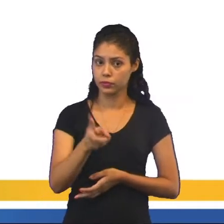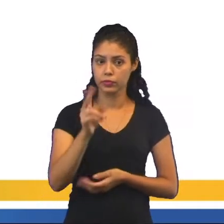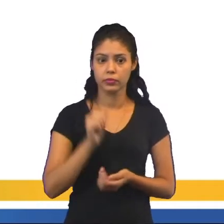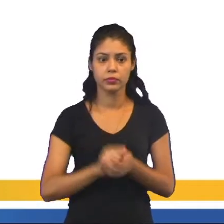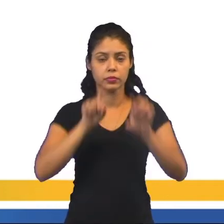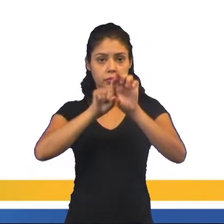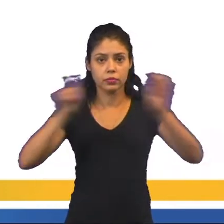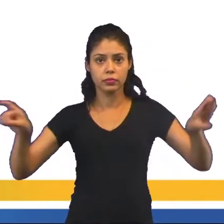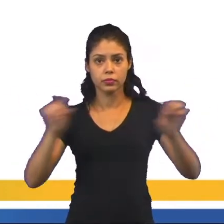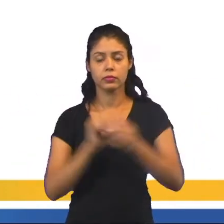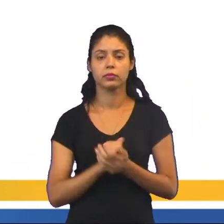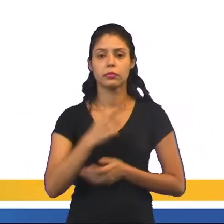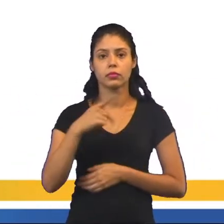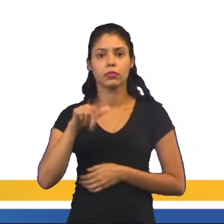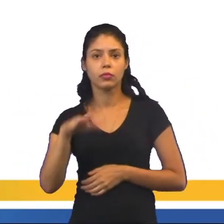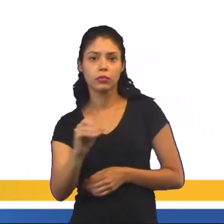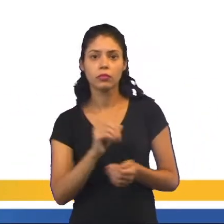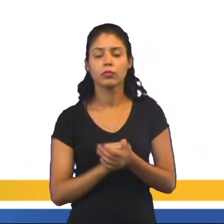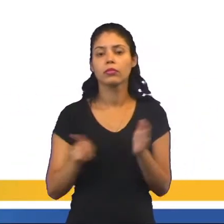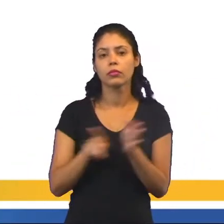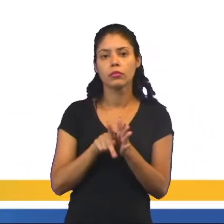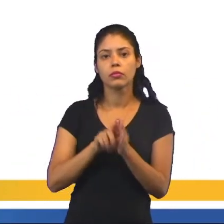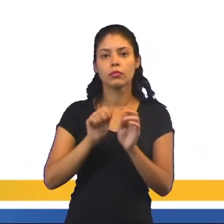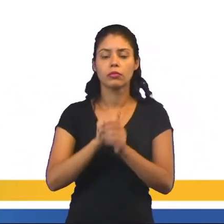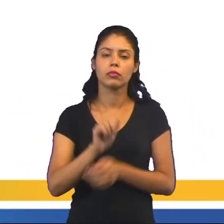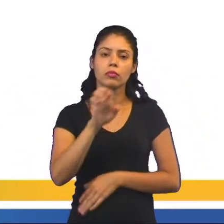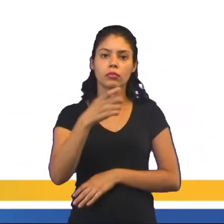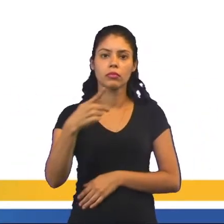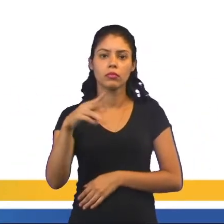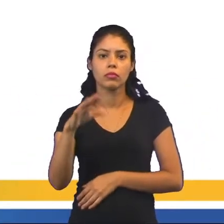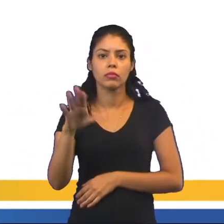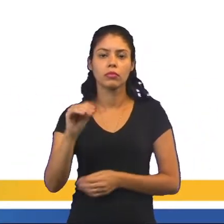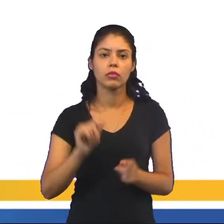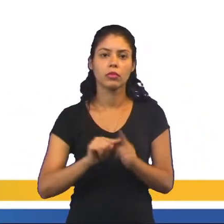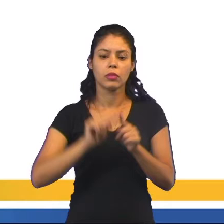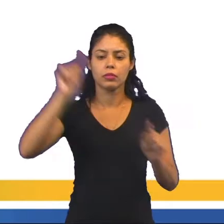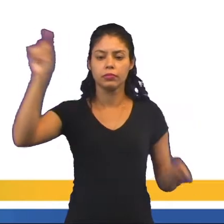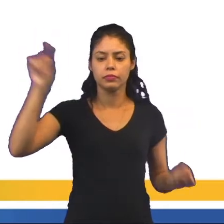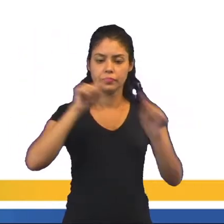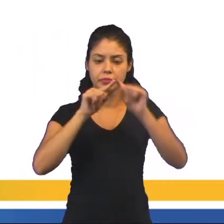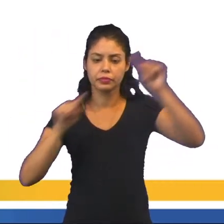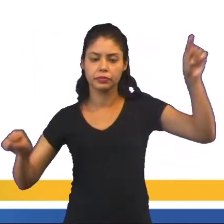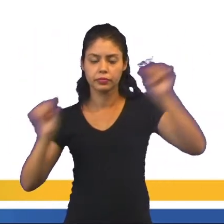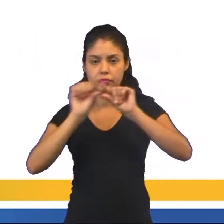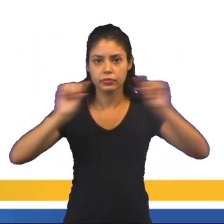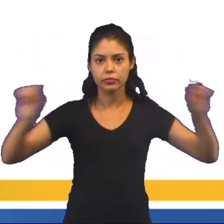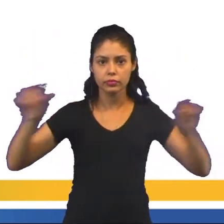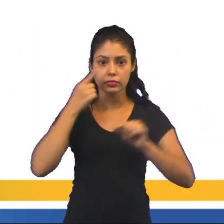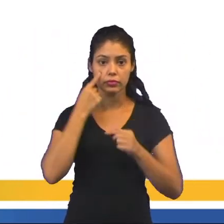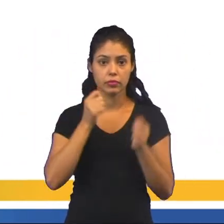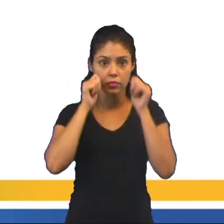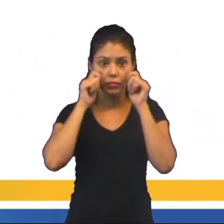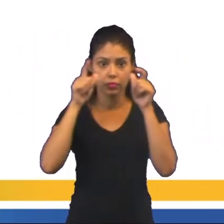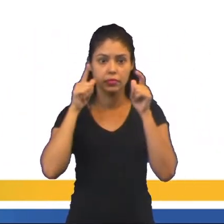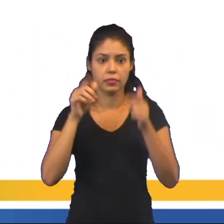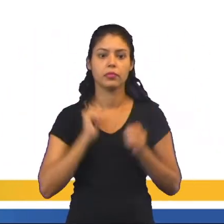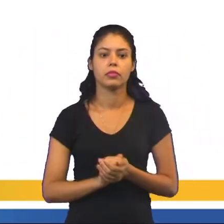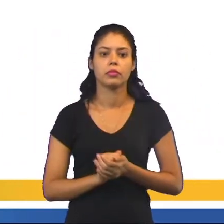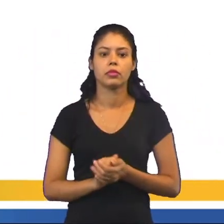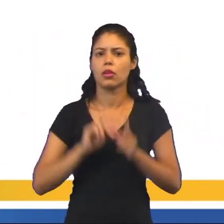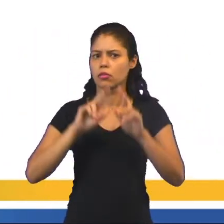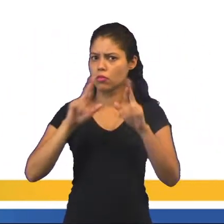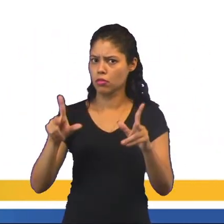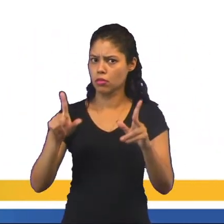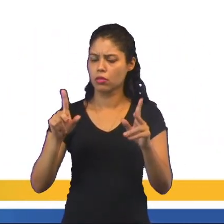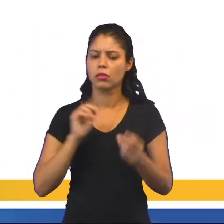de reta no plano e reta no espaço, tá? São retas. Atenção, olha aí. As retas